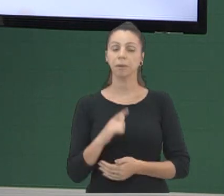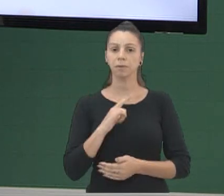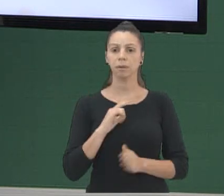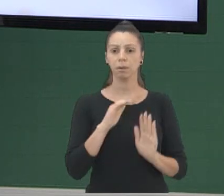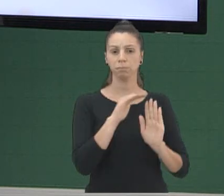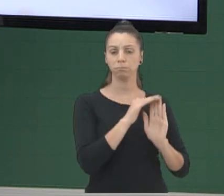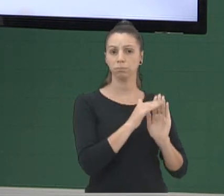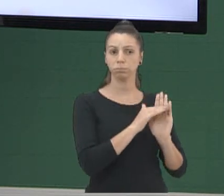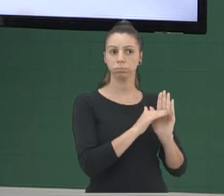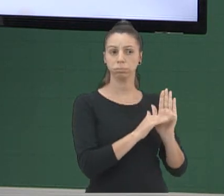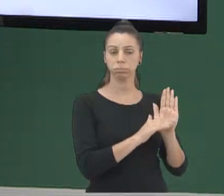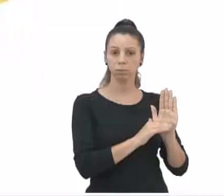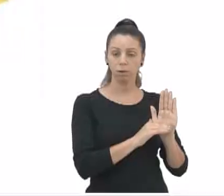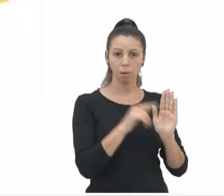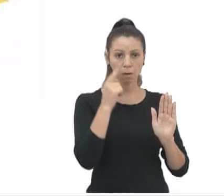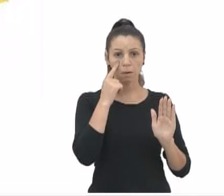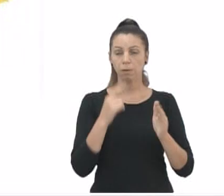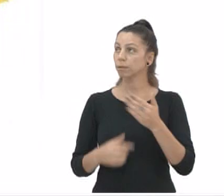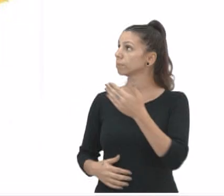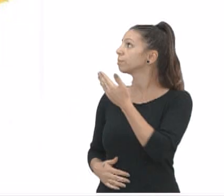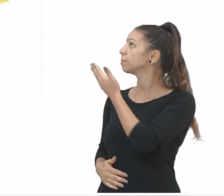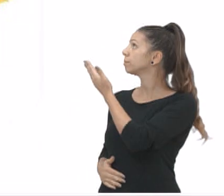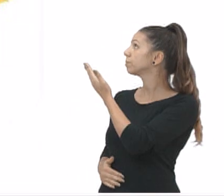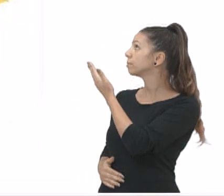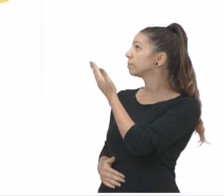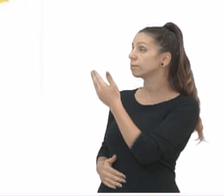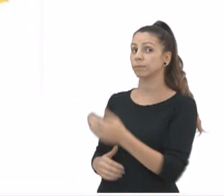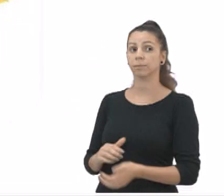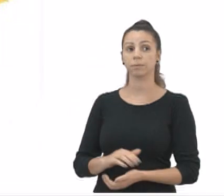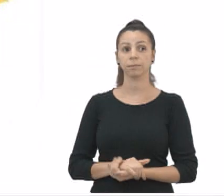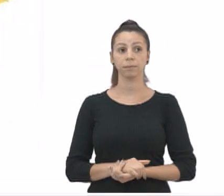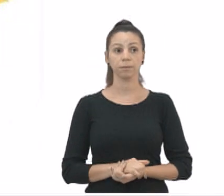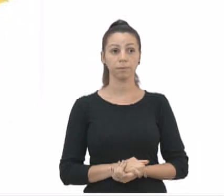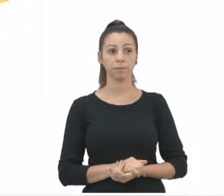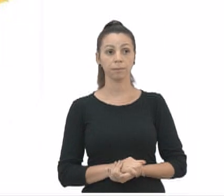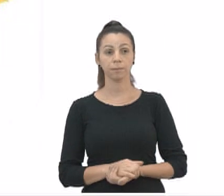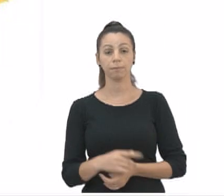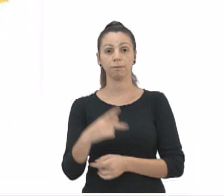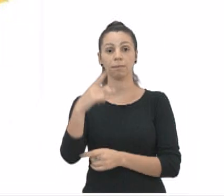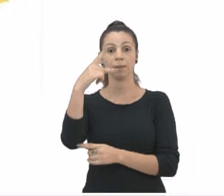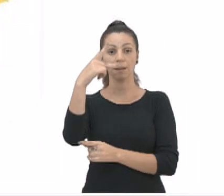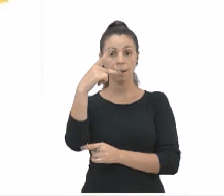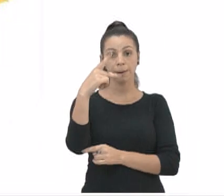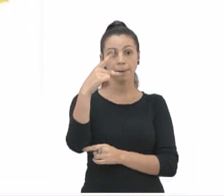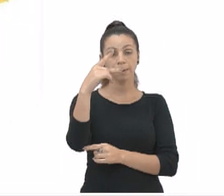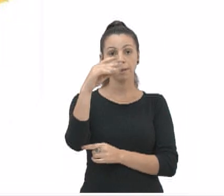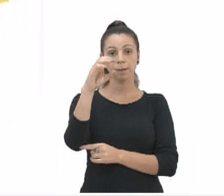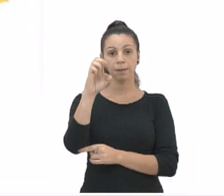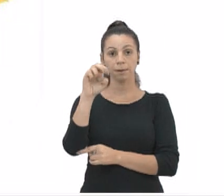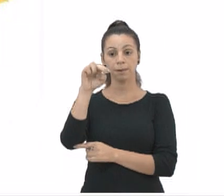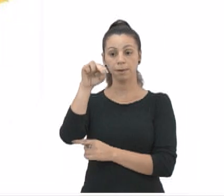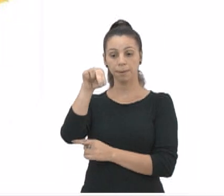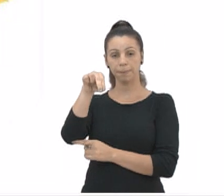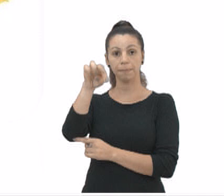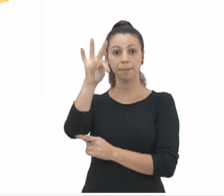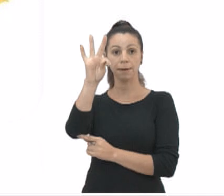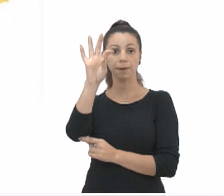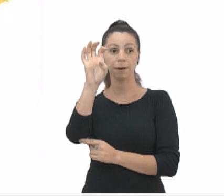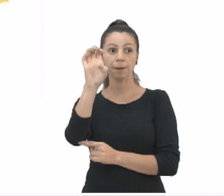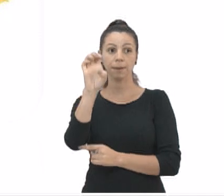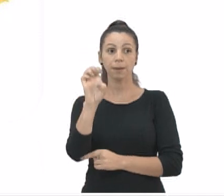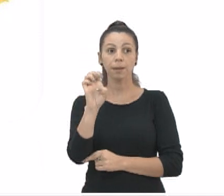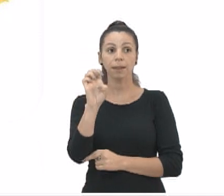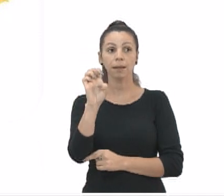elementos, aqui eu coloquei para vocês uma abreviação que é PENTE, para você guardar, uma abreviaçãozinha